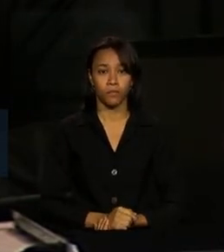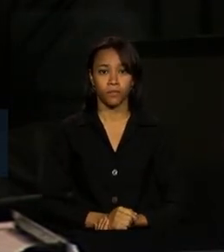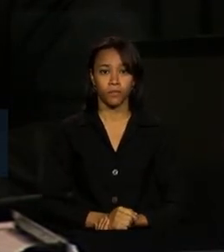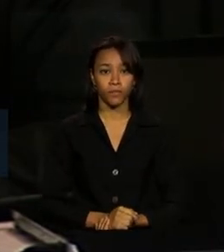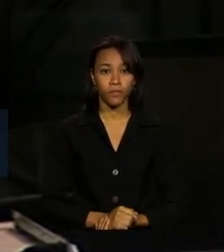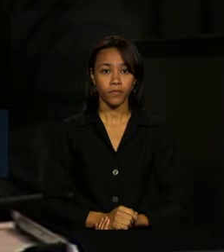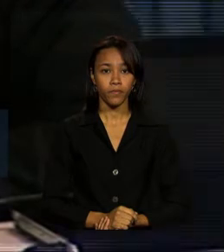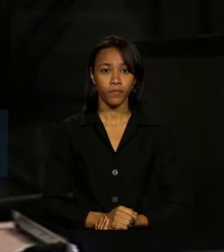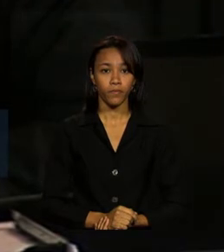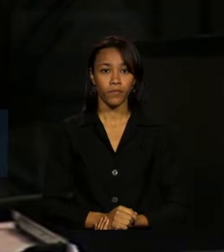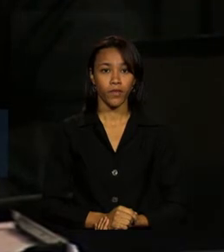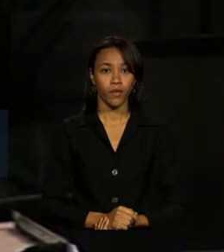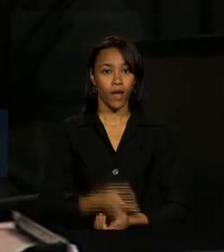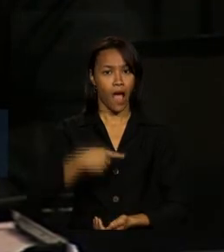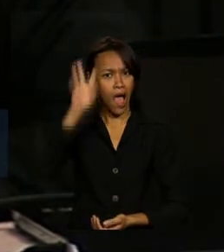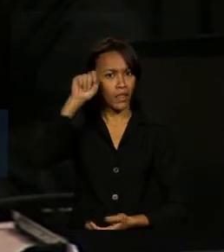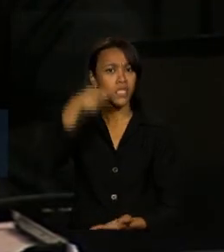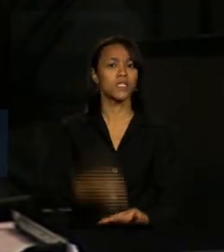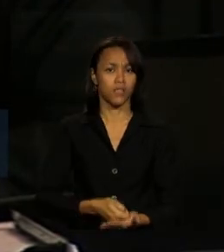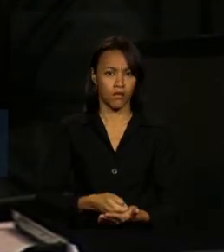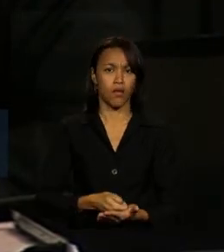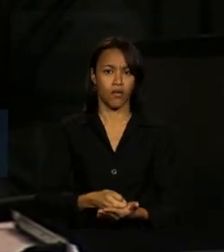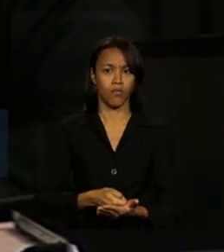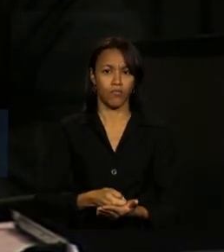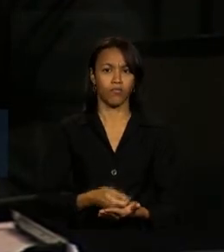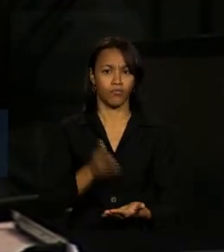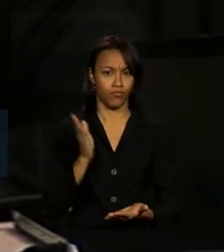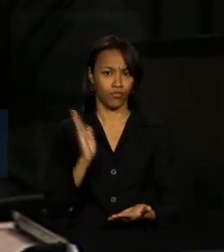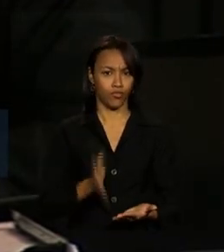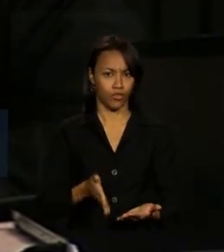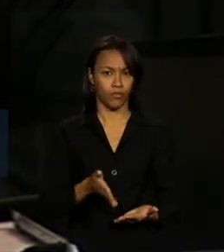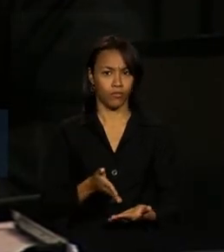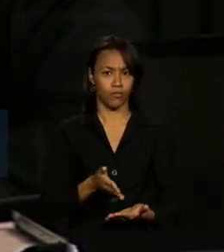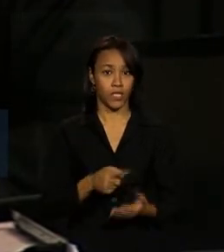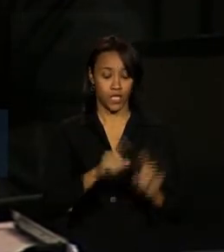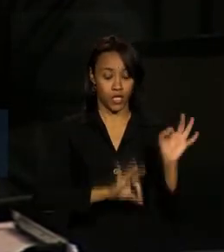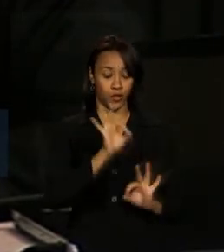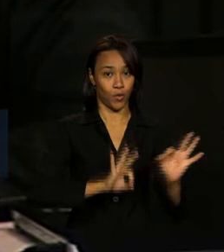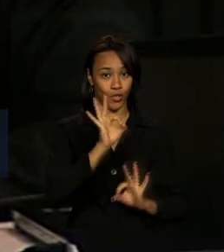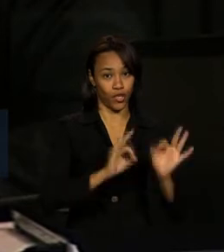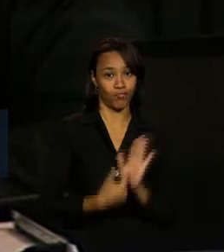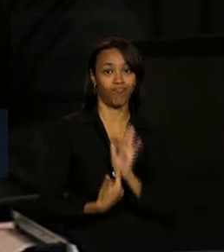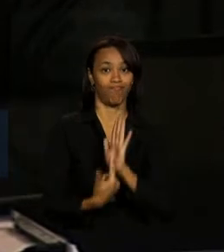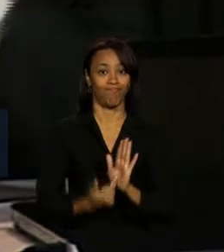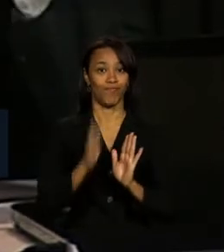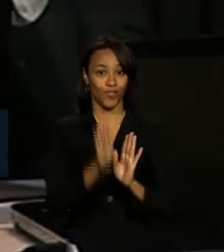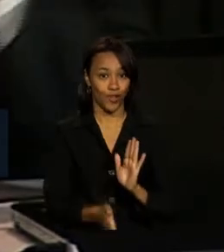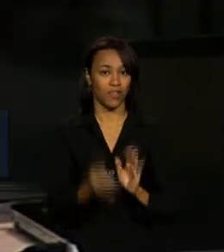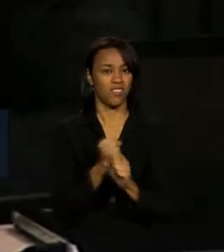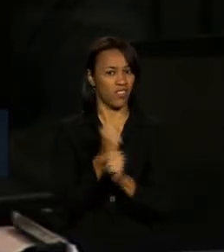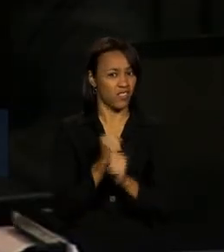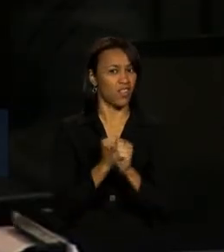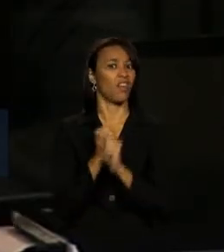a levar a decisão em favor de ce projet là, no UNESCO, 17 anos